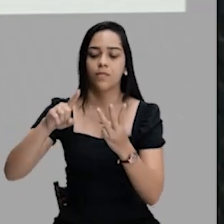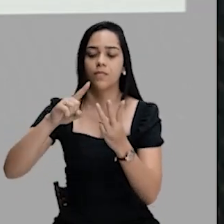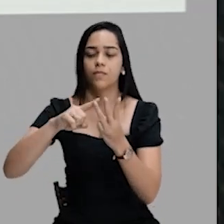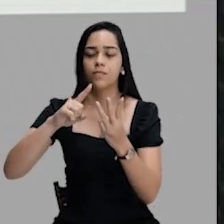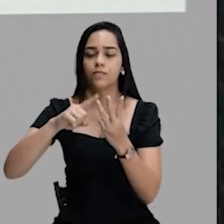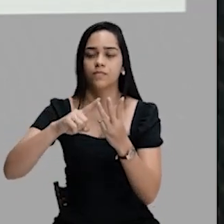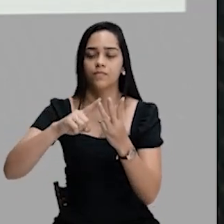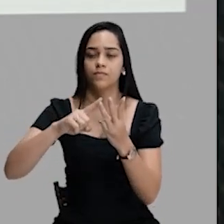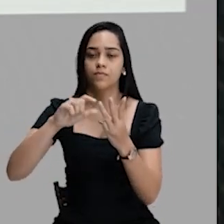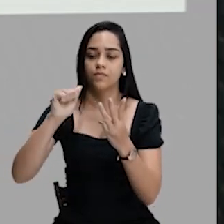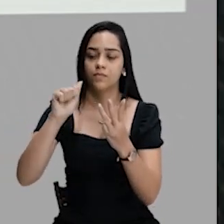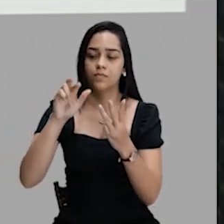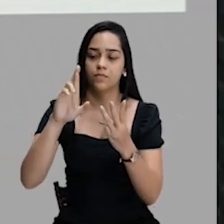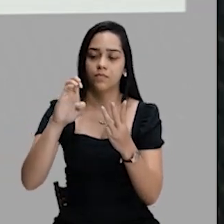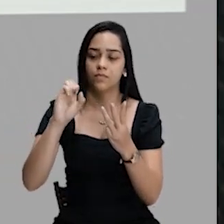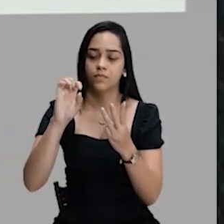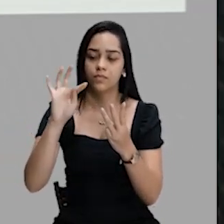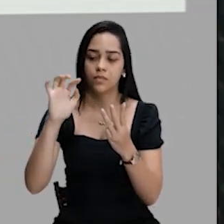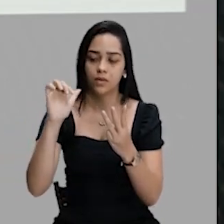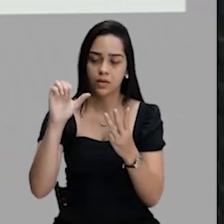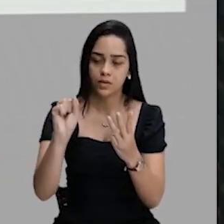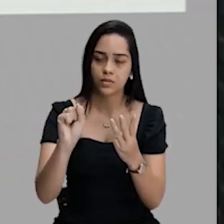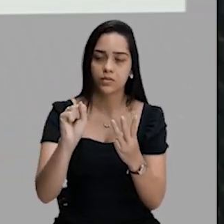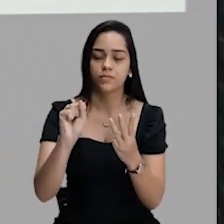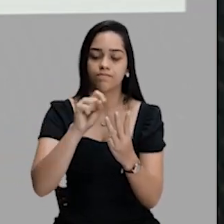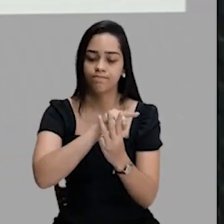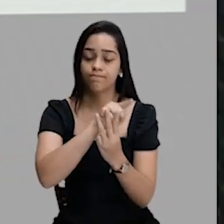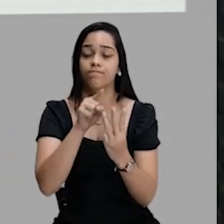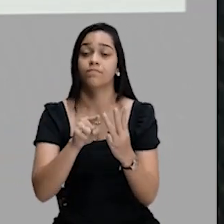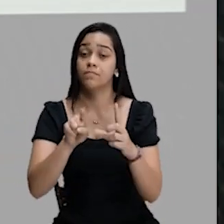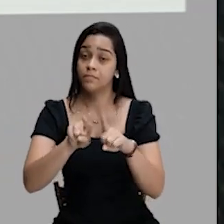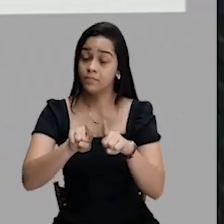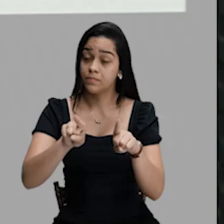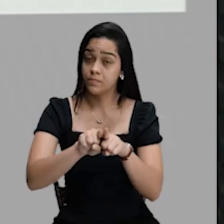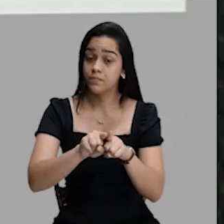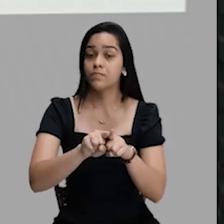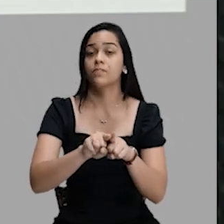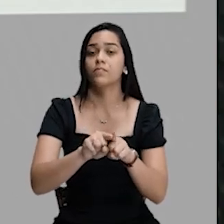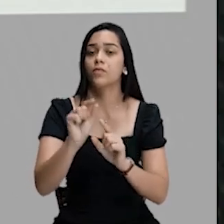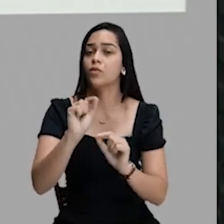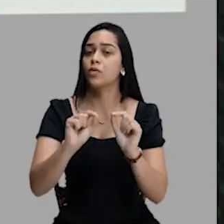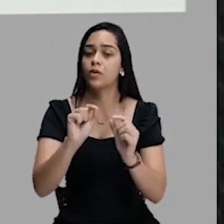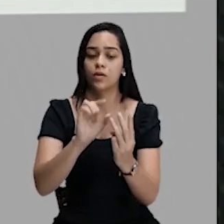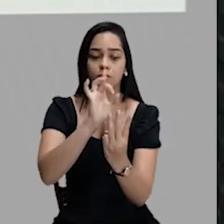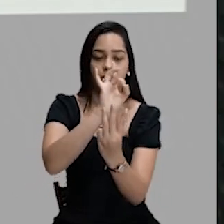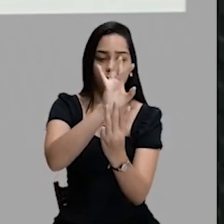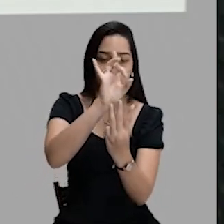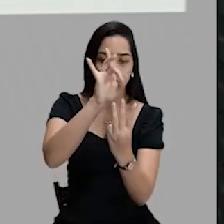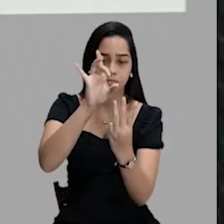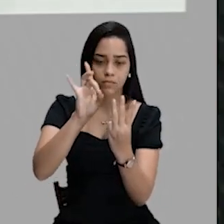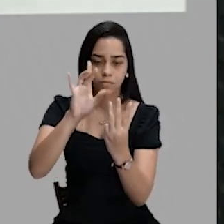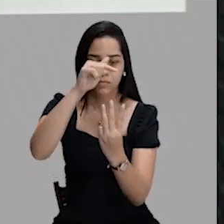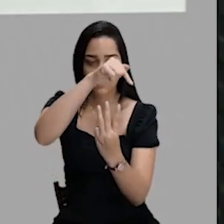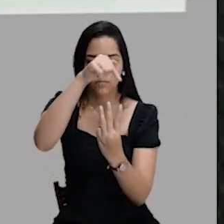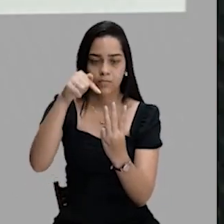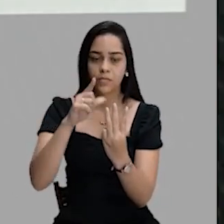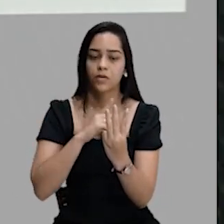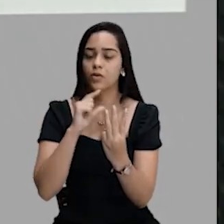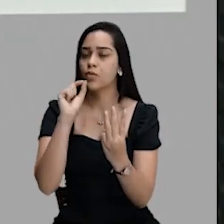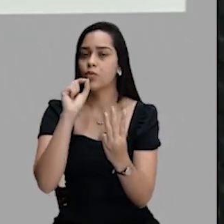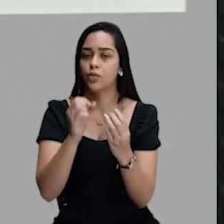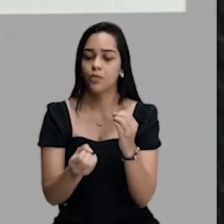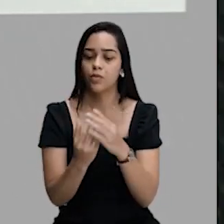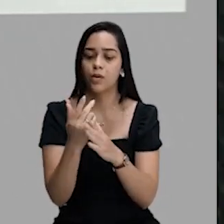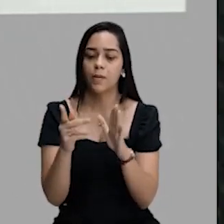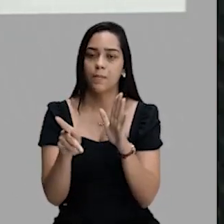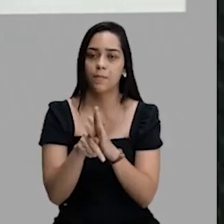é formado por arestas. Certo? E a gente vai ver aqui que cada elemento desse aqui, ele é formado por